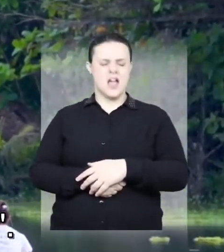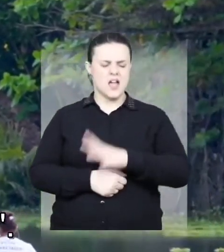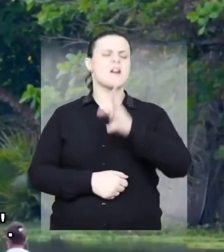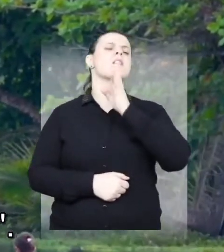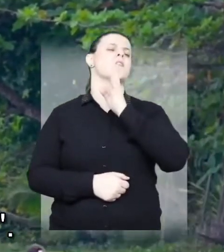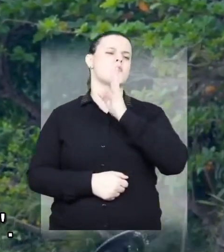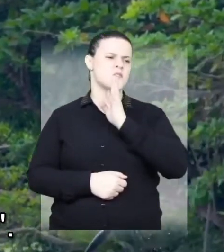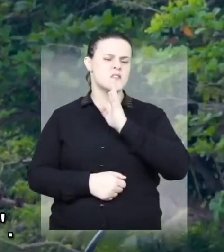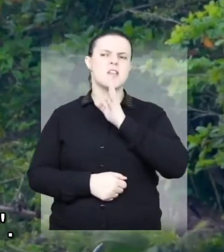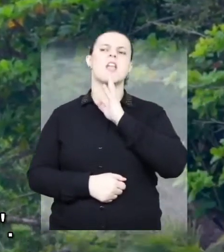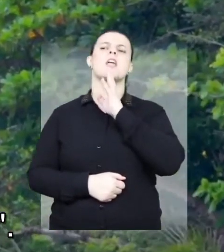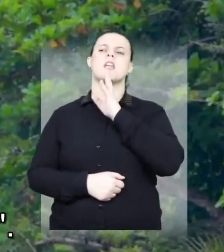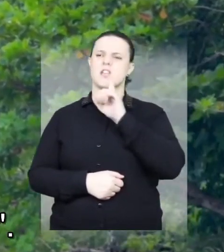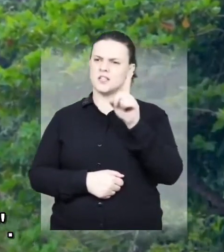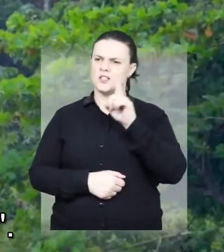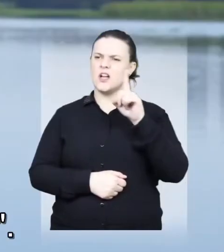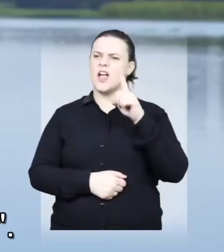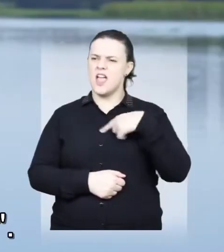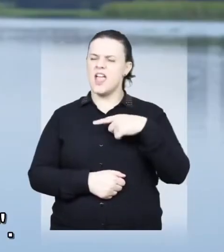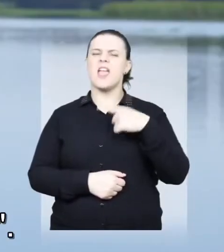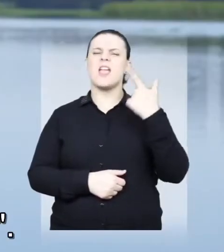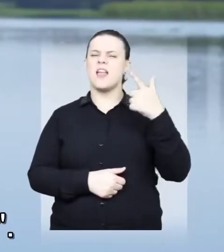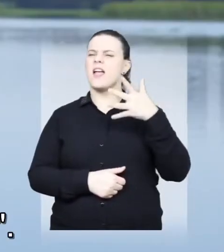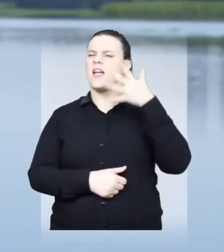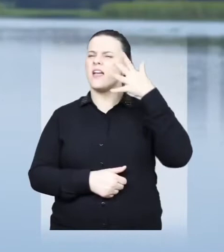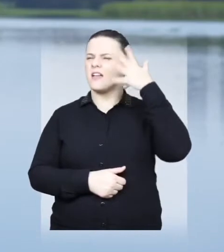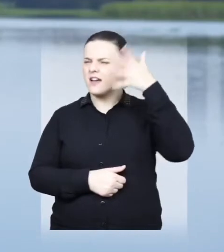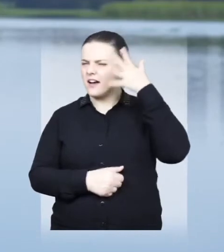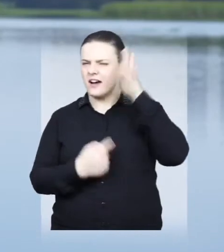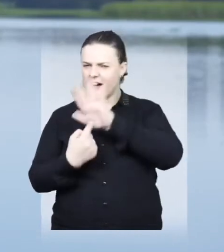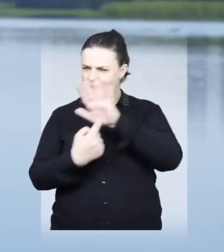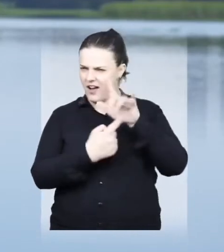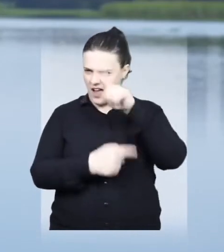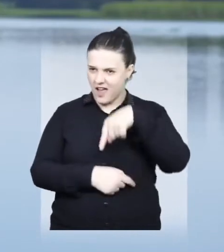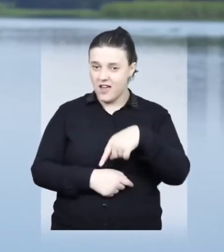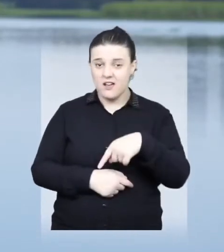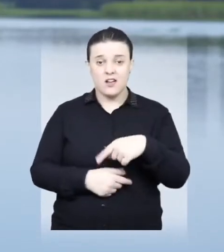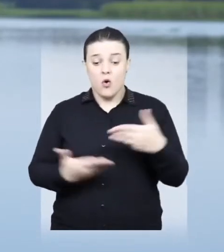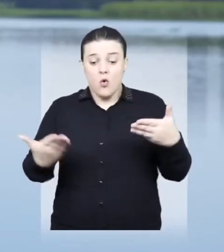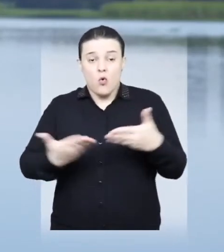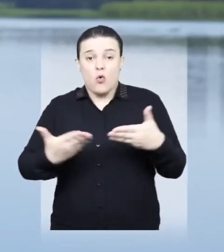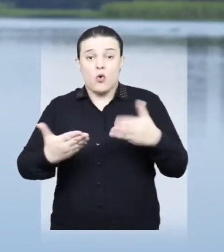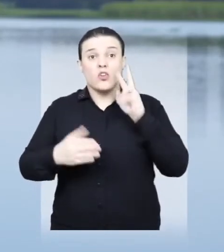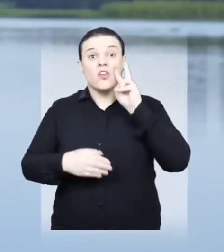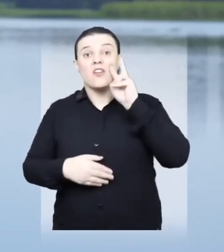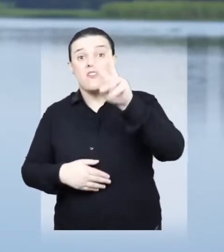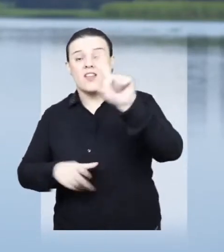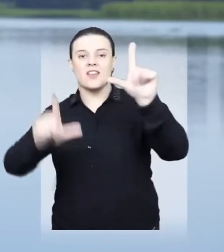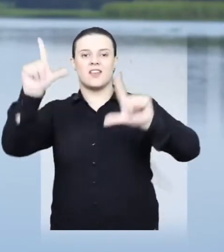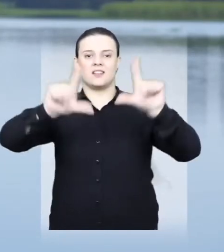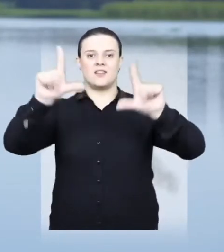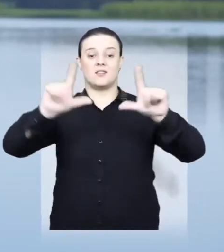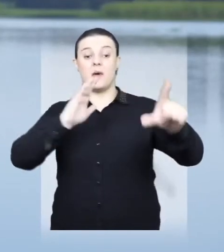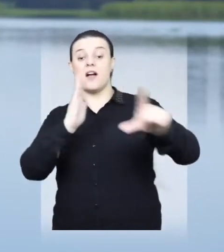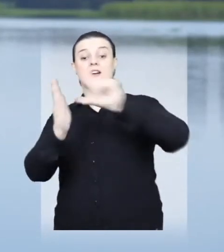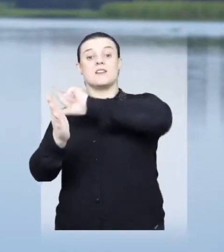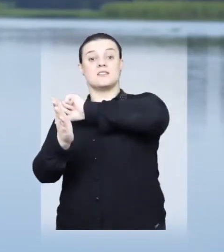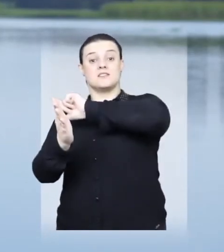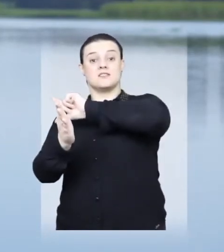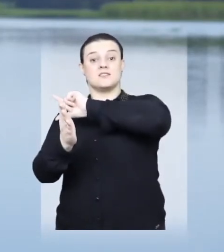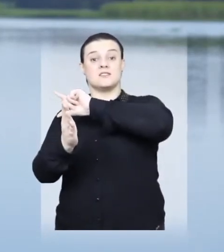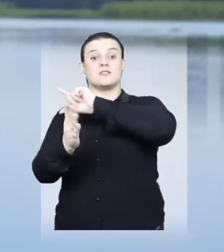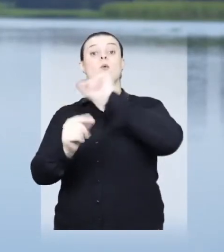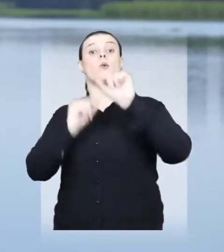sim, ele hoje, ele é apresentador. Então assim, fala de hoje o que ele aparece na televisão, mas